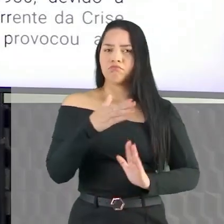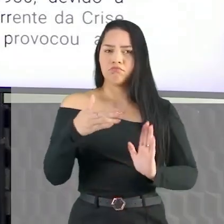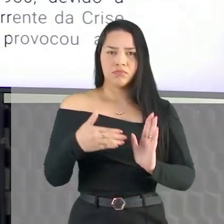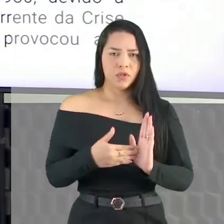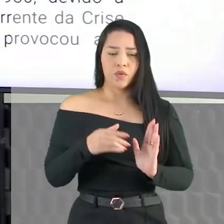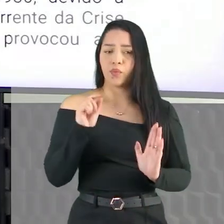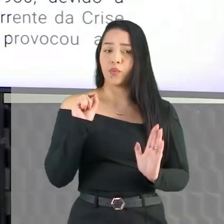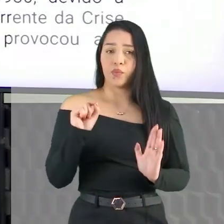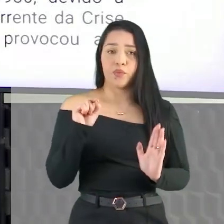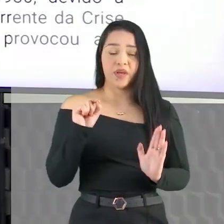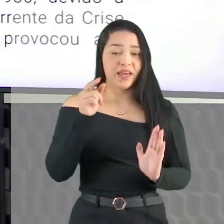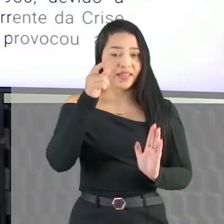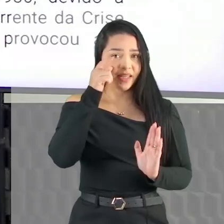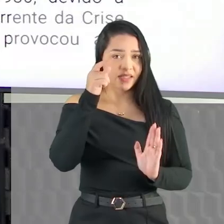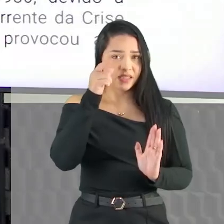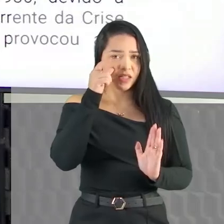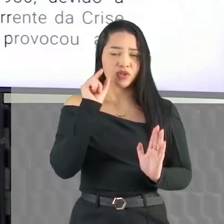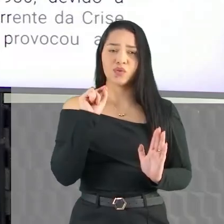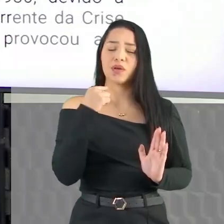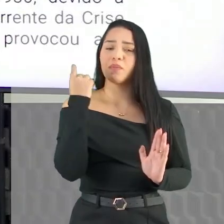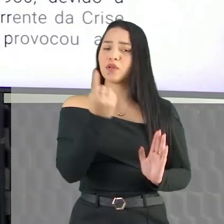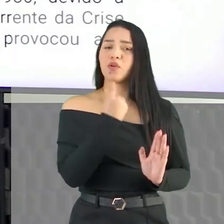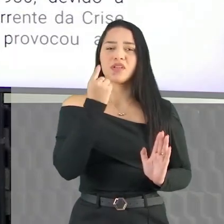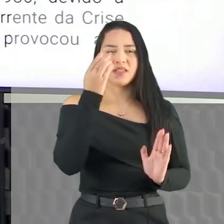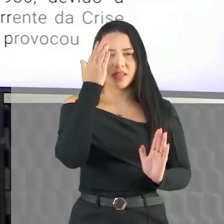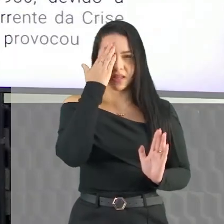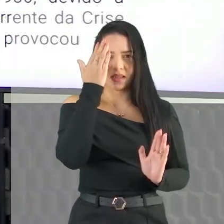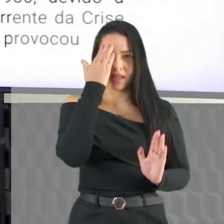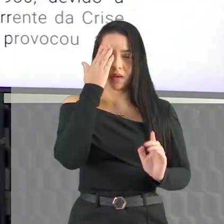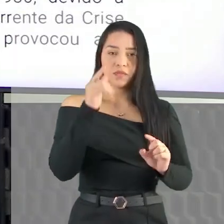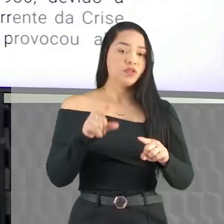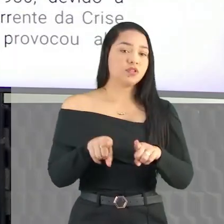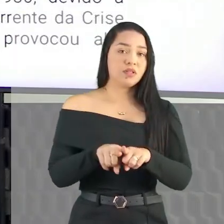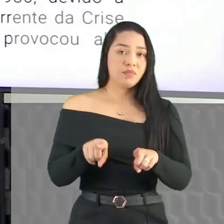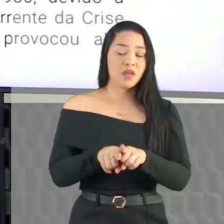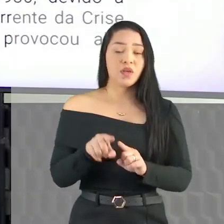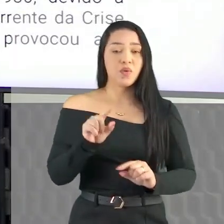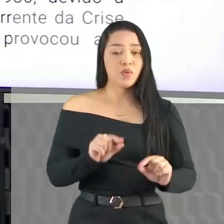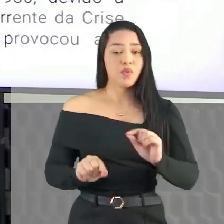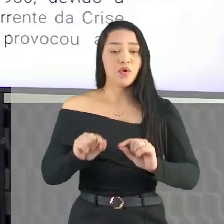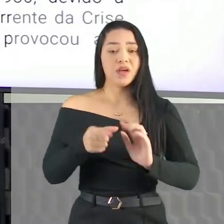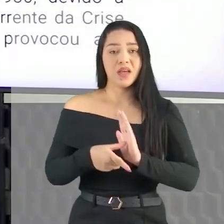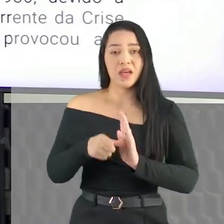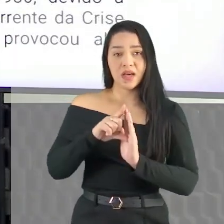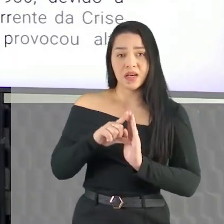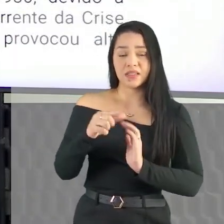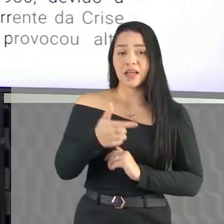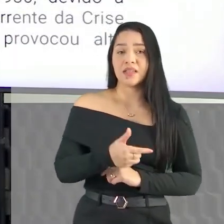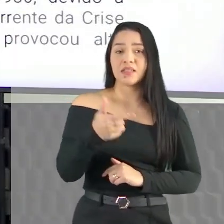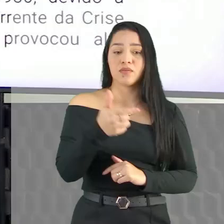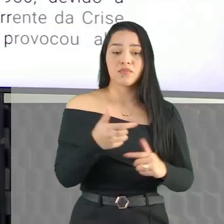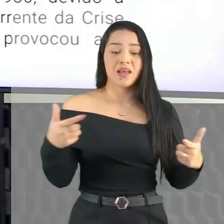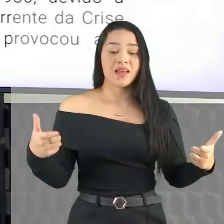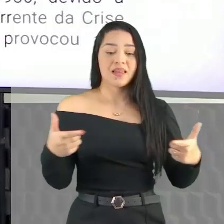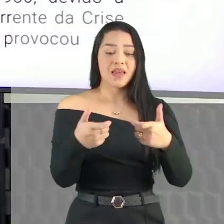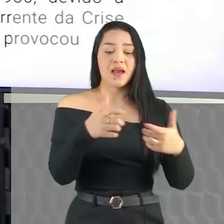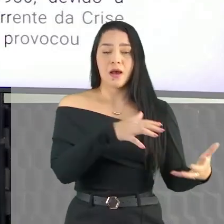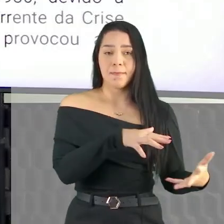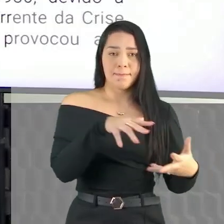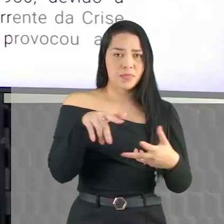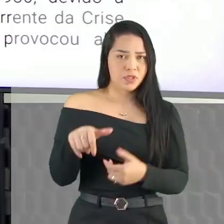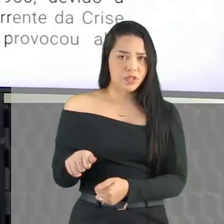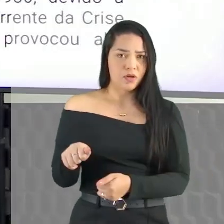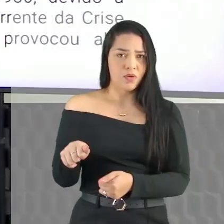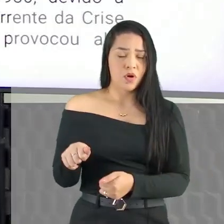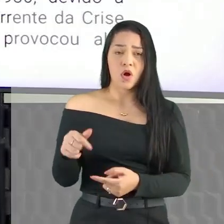aqui um ponto interessante para nós entendermos até mesmo os antecedentes da Segunda Guerra Mundial.